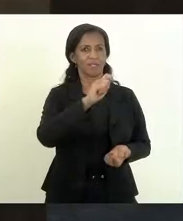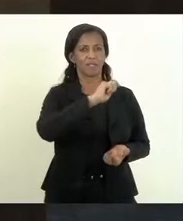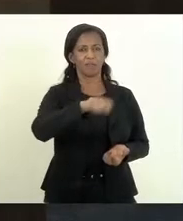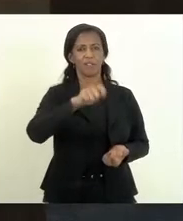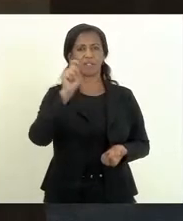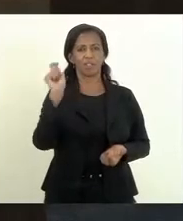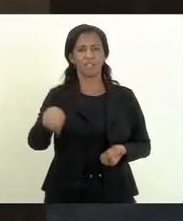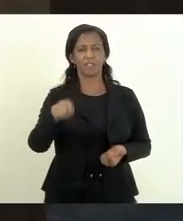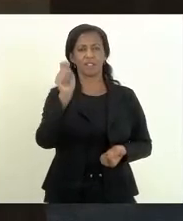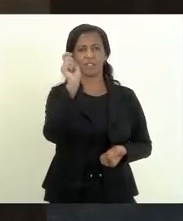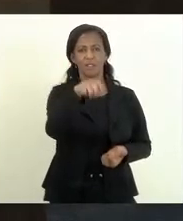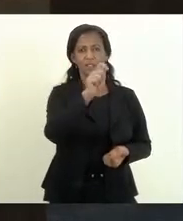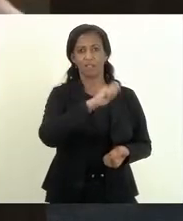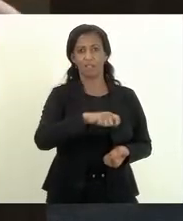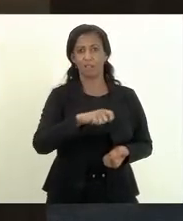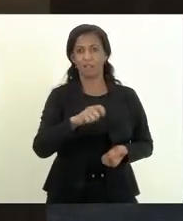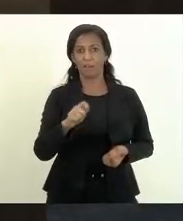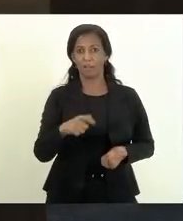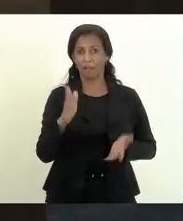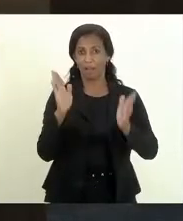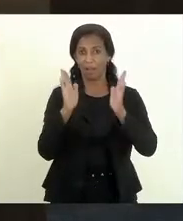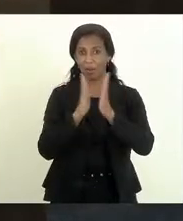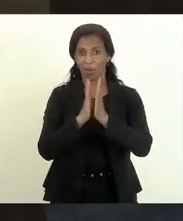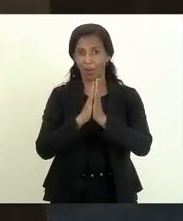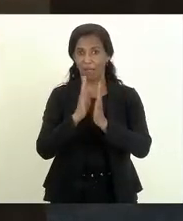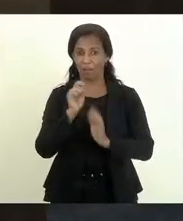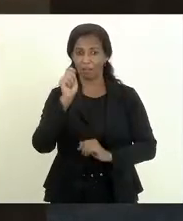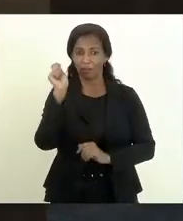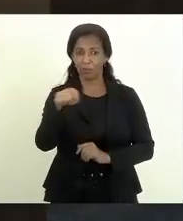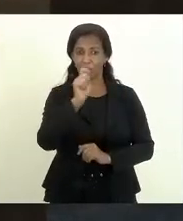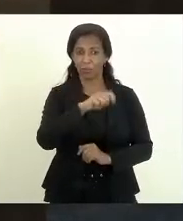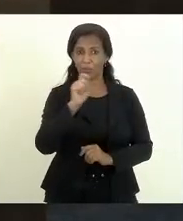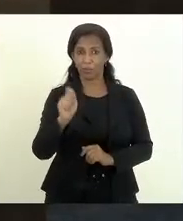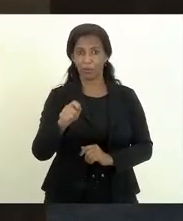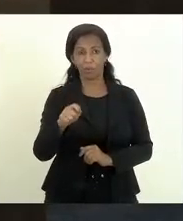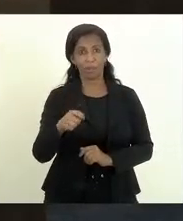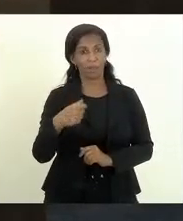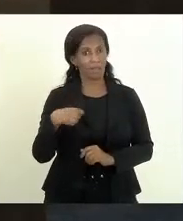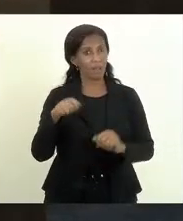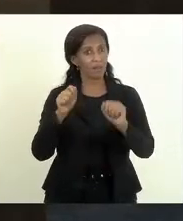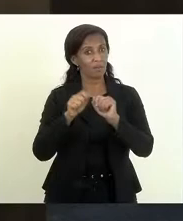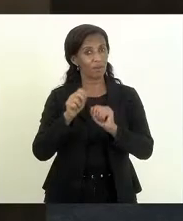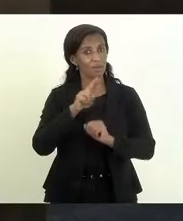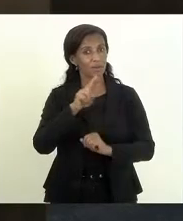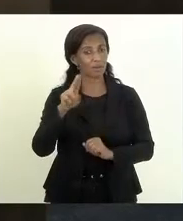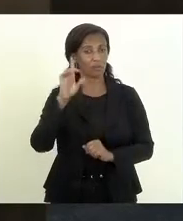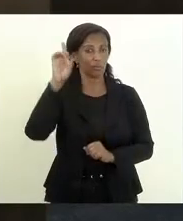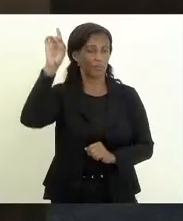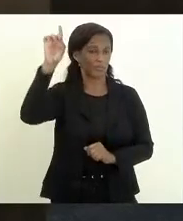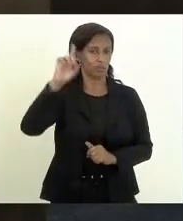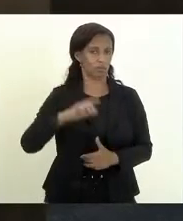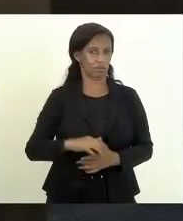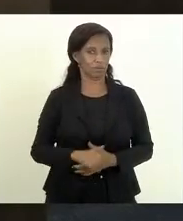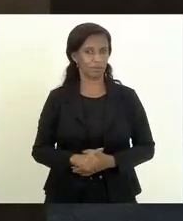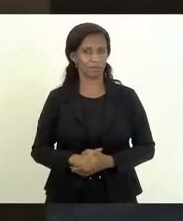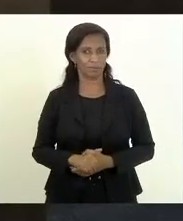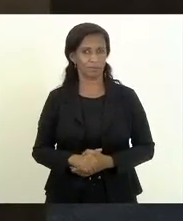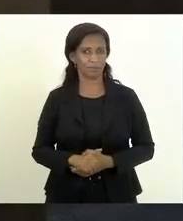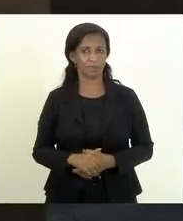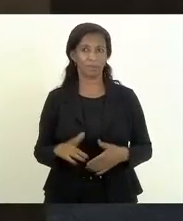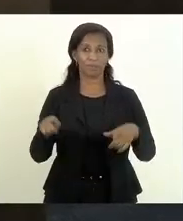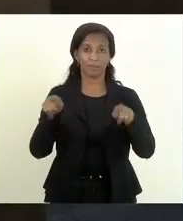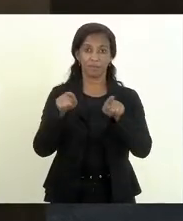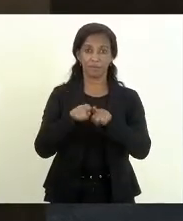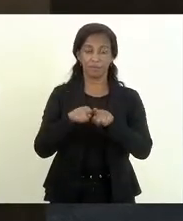alguém para orar por essa pessoa, o faz em nome de Deus. Até porque